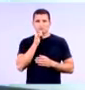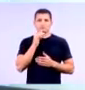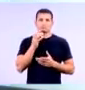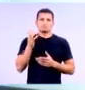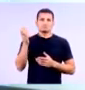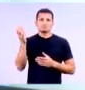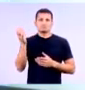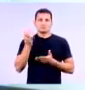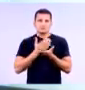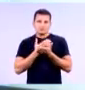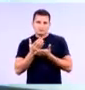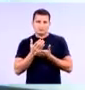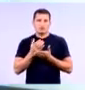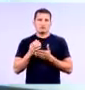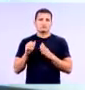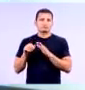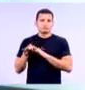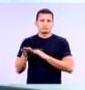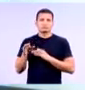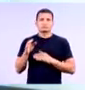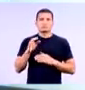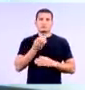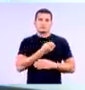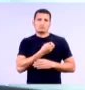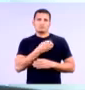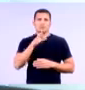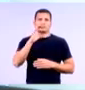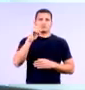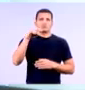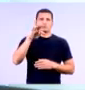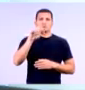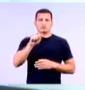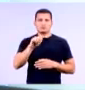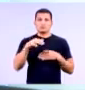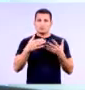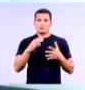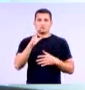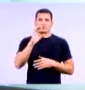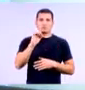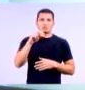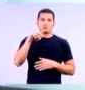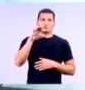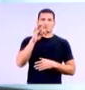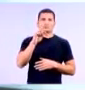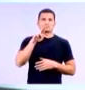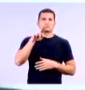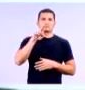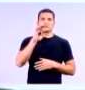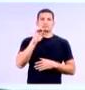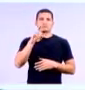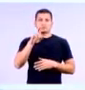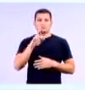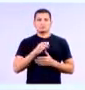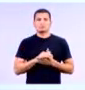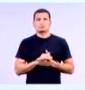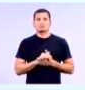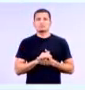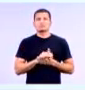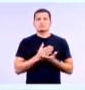número da conta, alguma coisa nesse sentido. Então o construtor ele define o estado inicial. Vamos ver como é que faz isso,